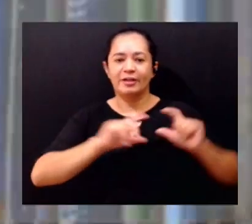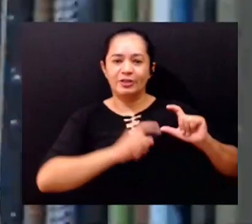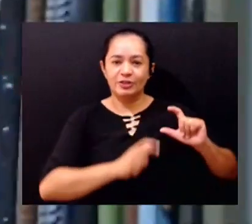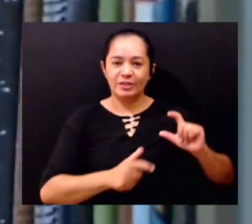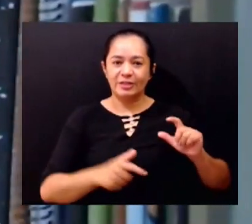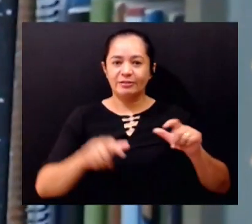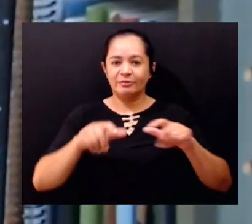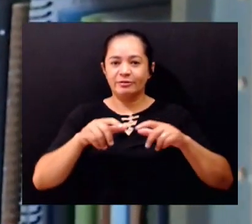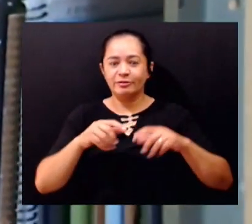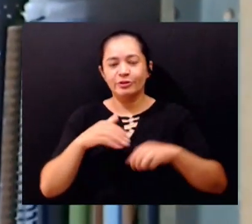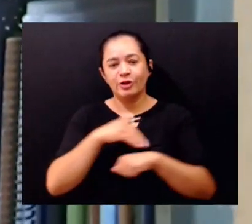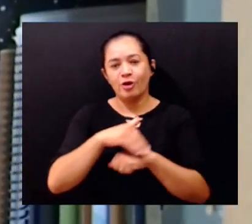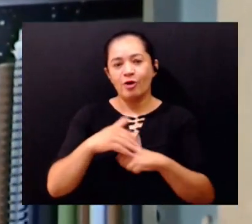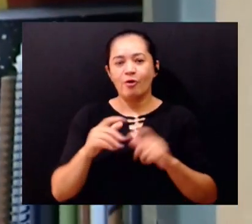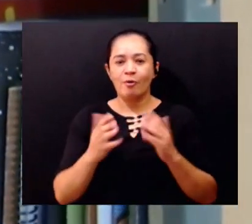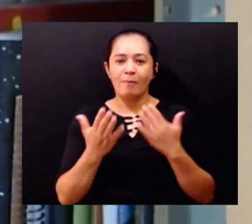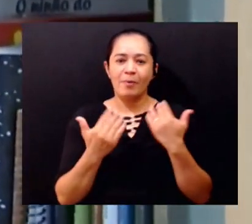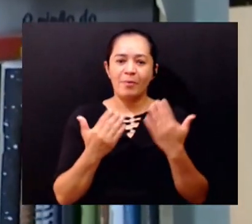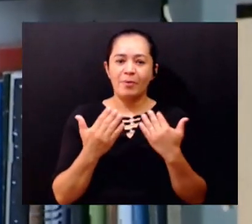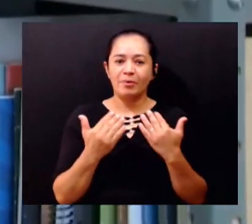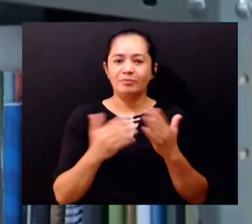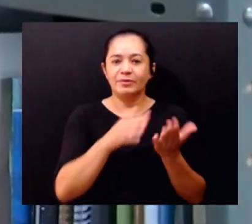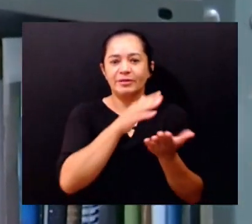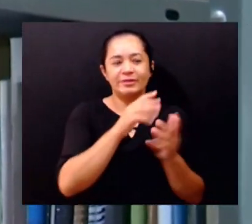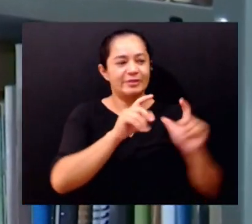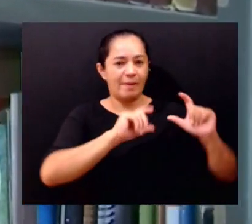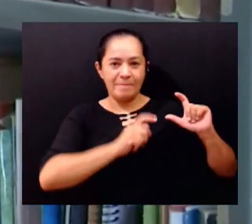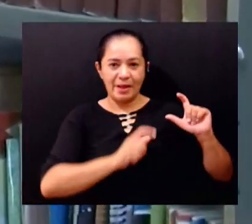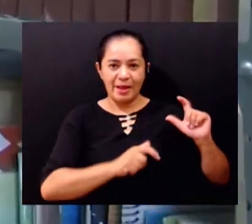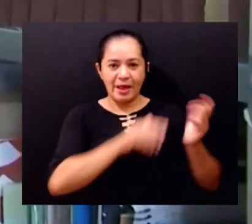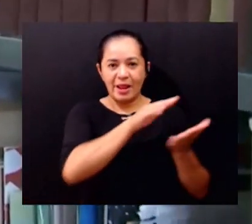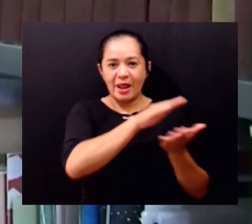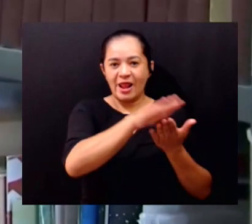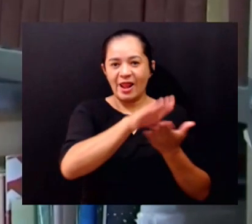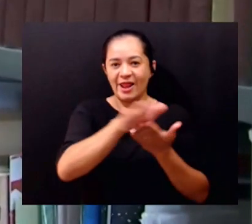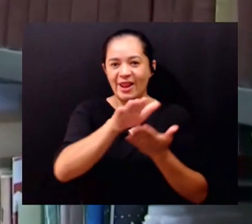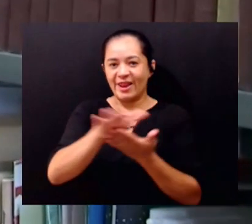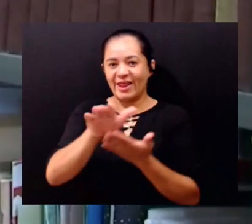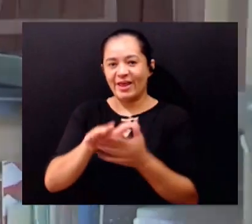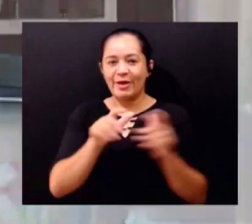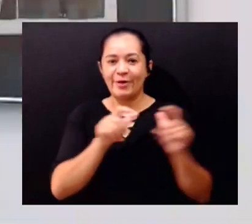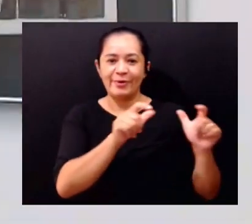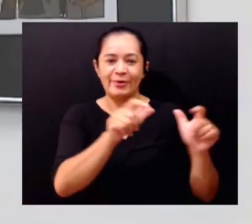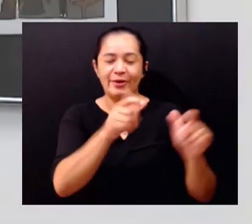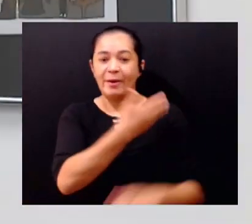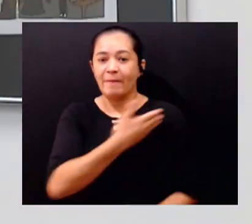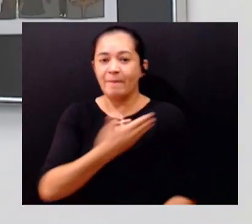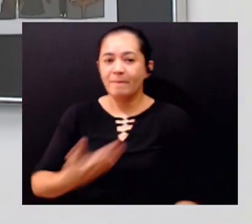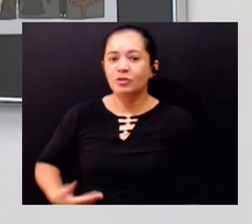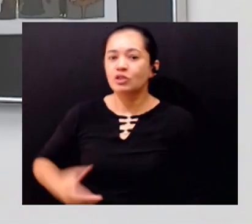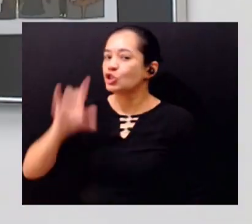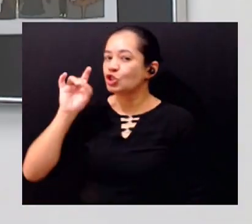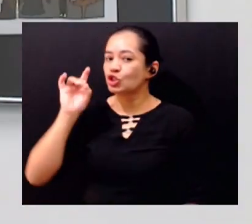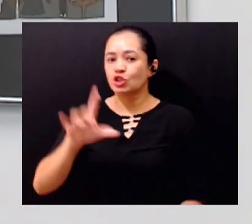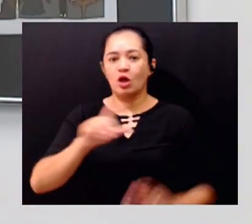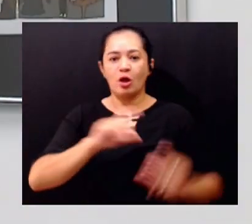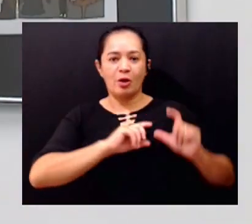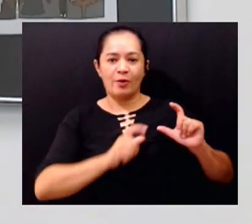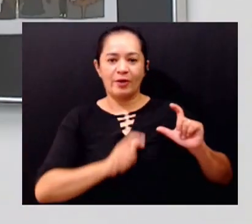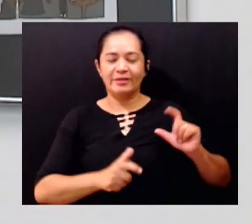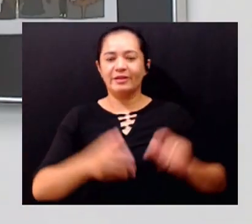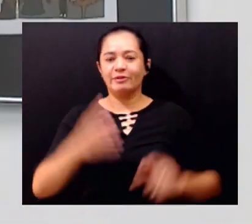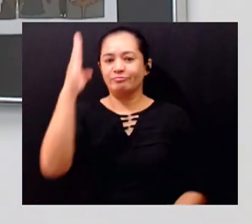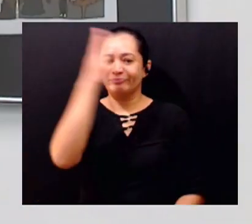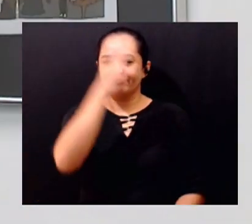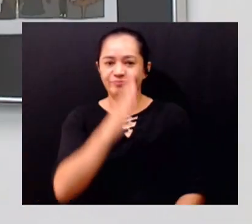quadrinhos, que é a distribuição de quadrinhos por vários lugares públicos da cidade. É só quadrinho nacional. E Suzy, também vai ter uma